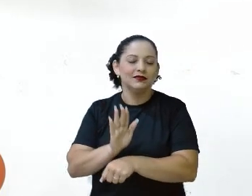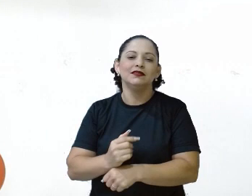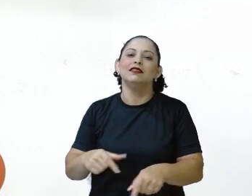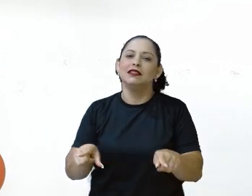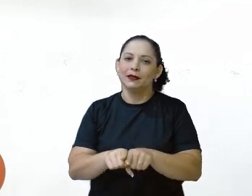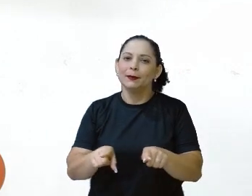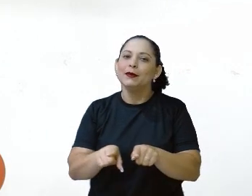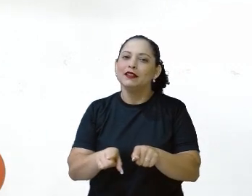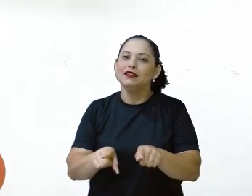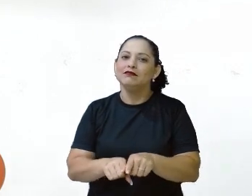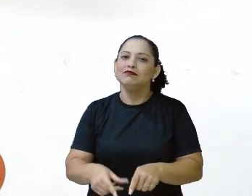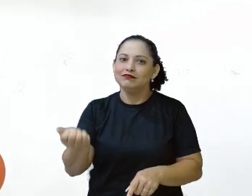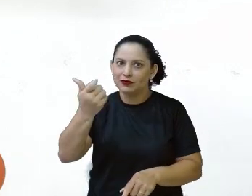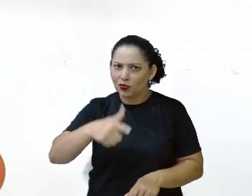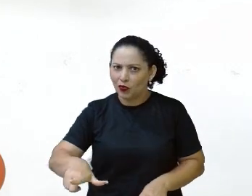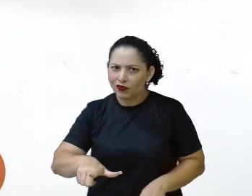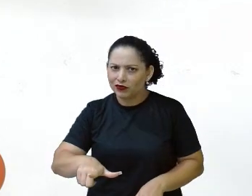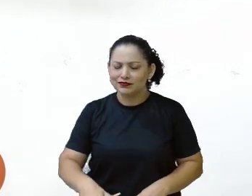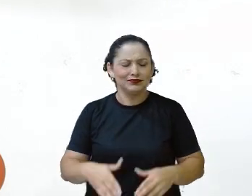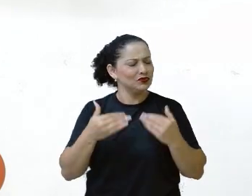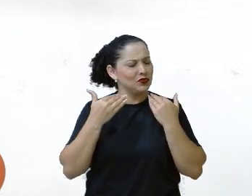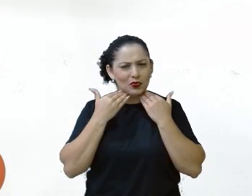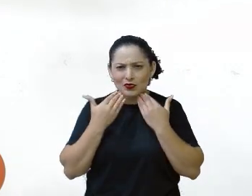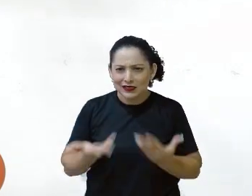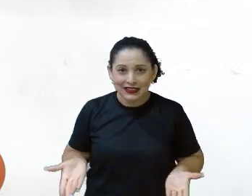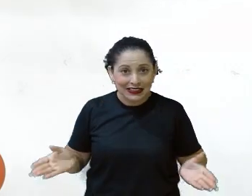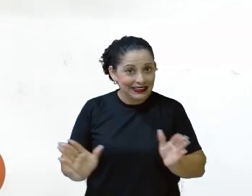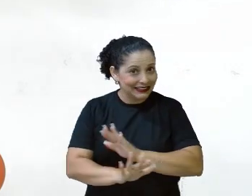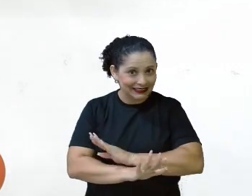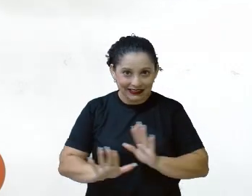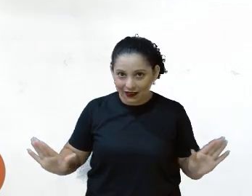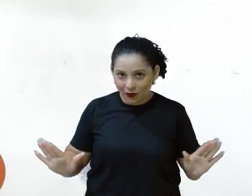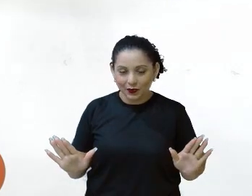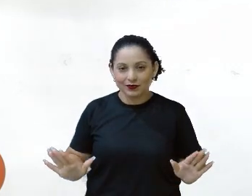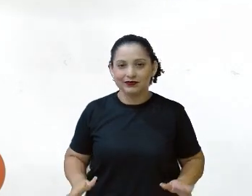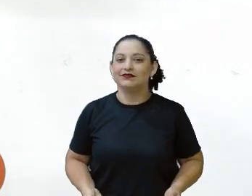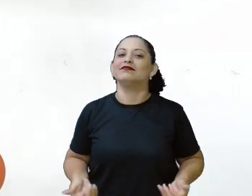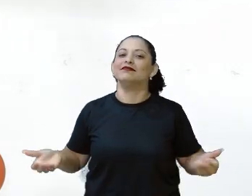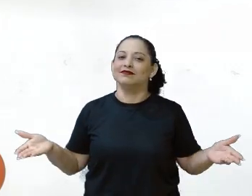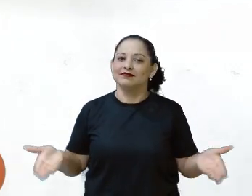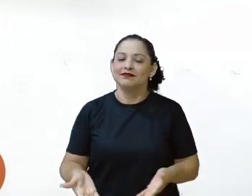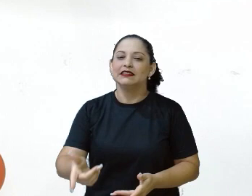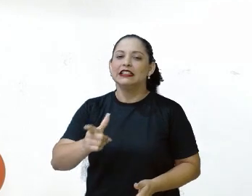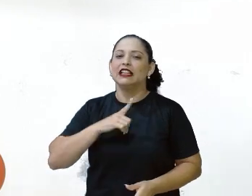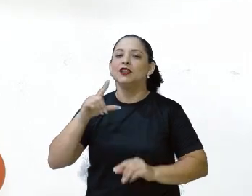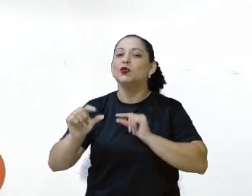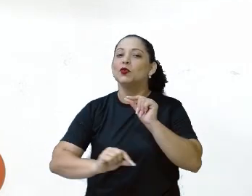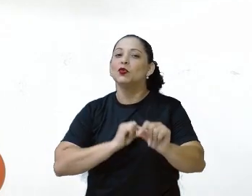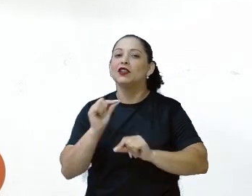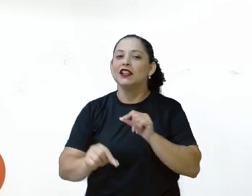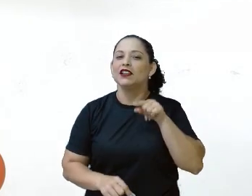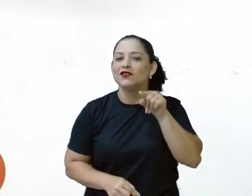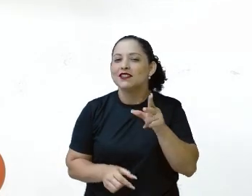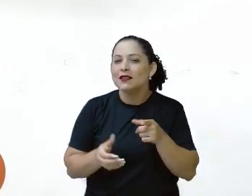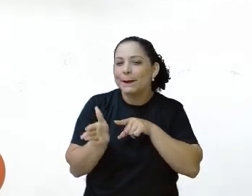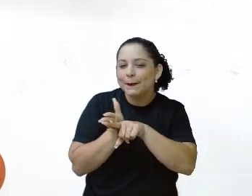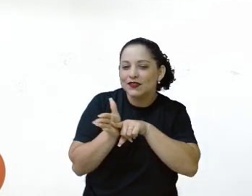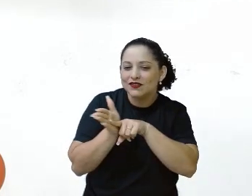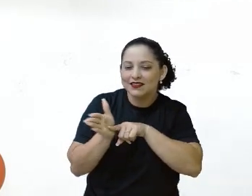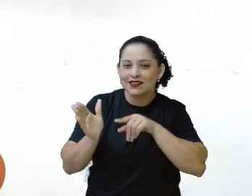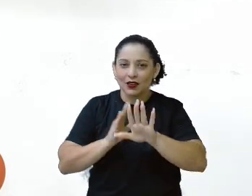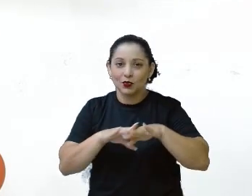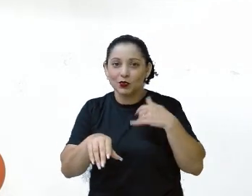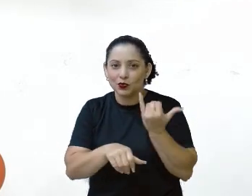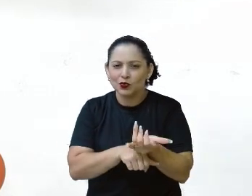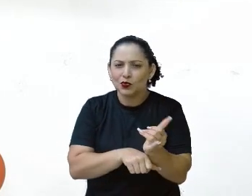horas. Não consegue também. Eu vou te dar mais uma alternativa. Vai lá no YouTube e